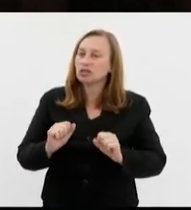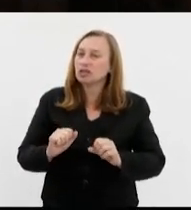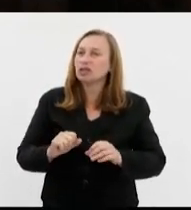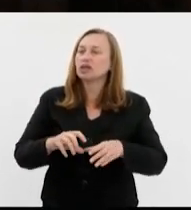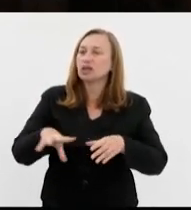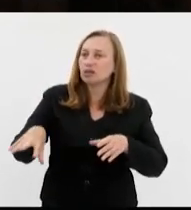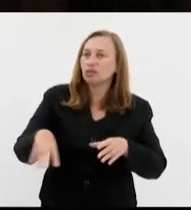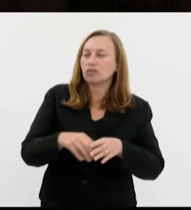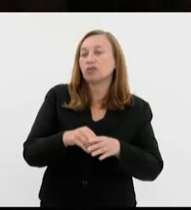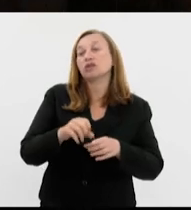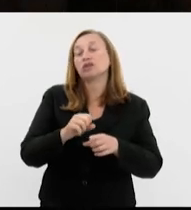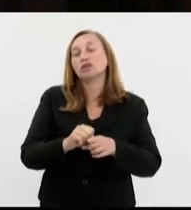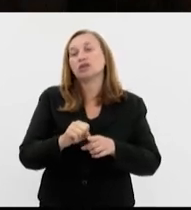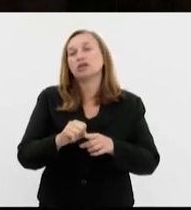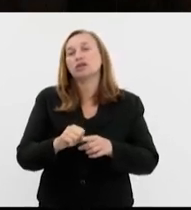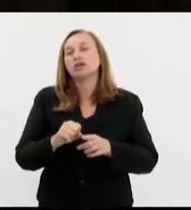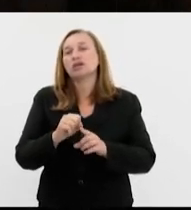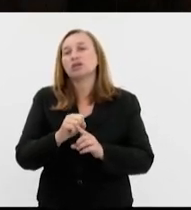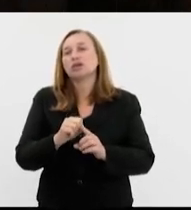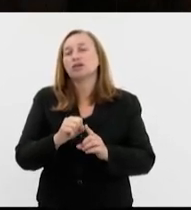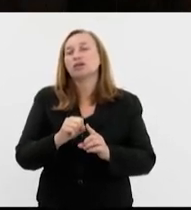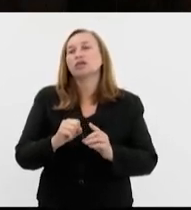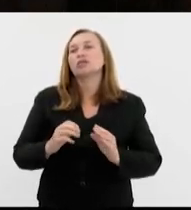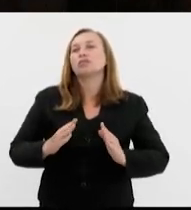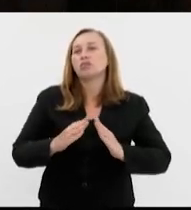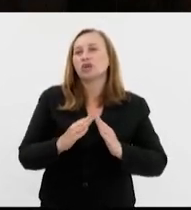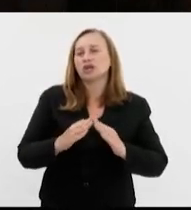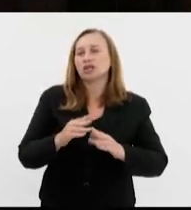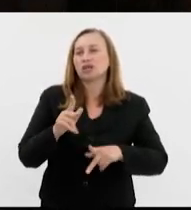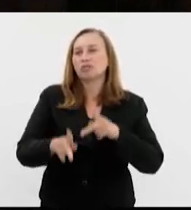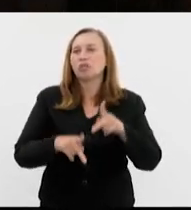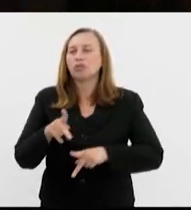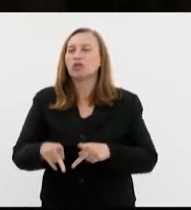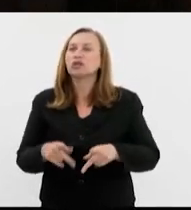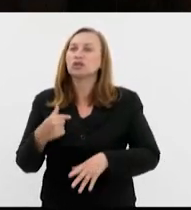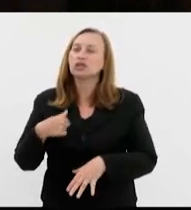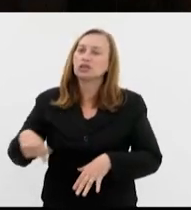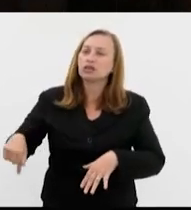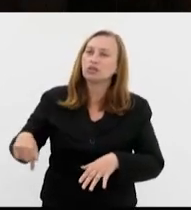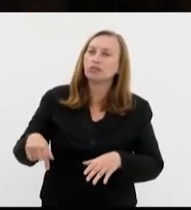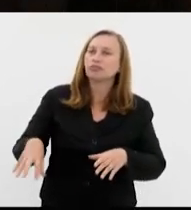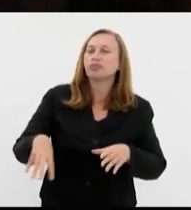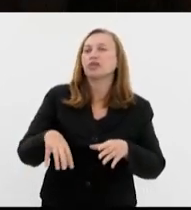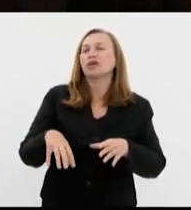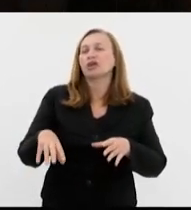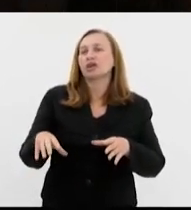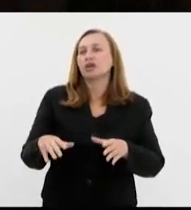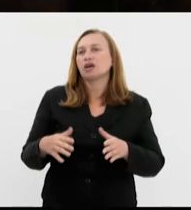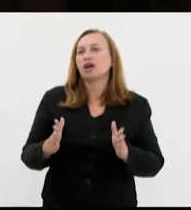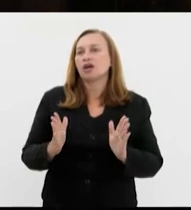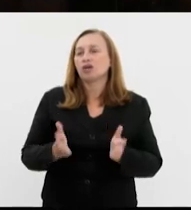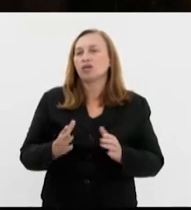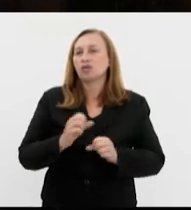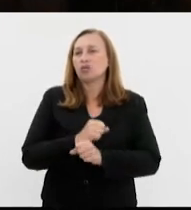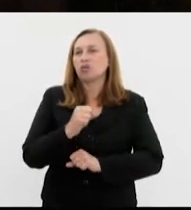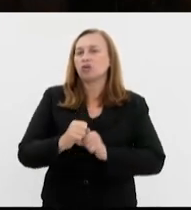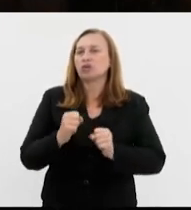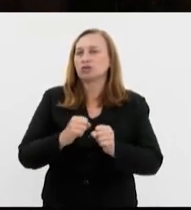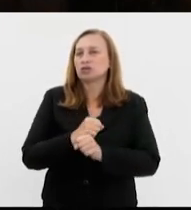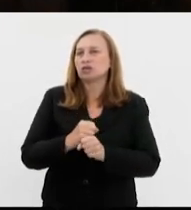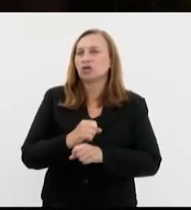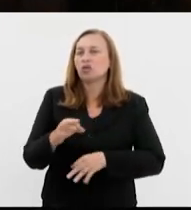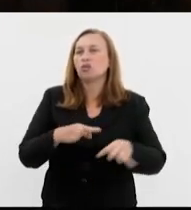moradia popular. Então, não tem planejamento na minha cidade. A gente entrou agora num ano ao qual é preciso atualizar o plano